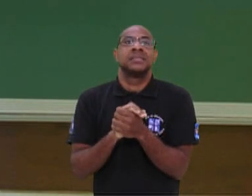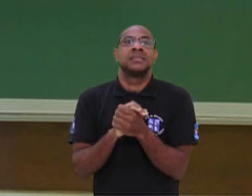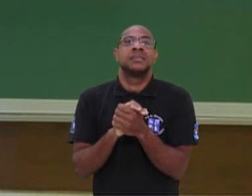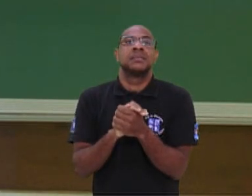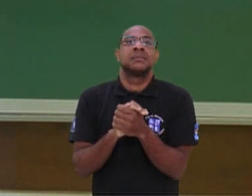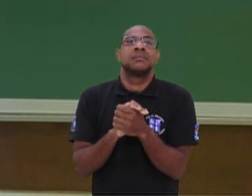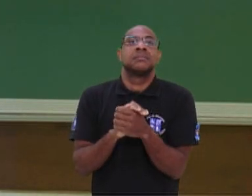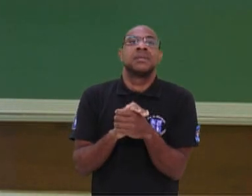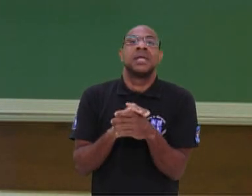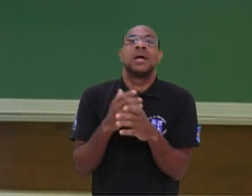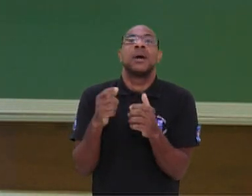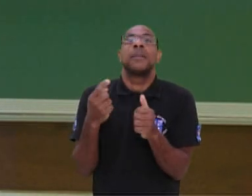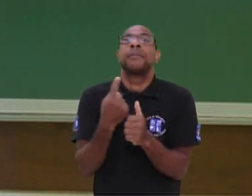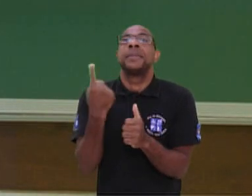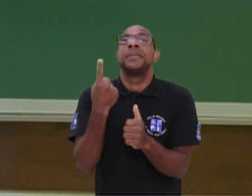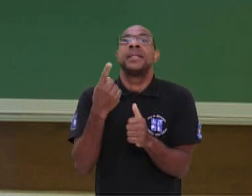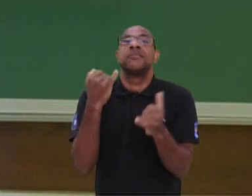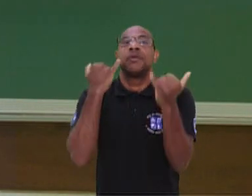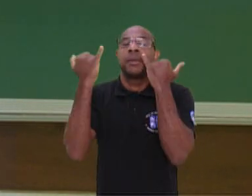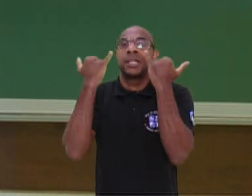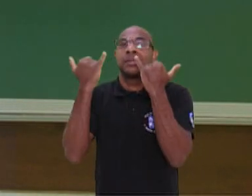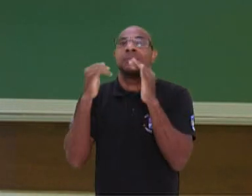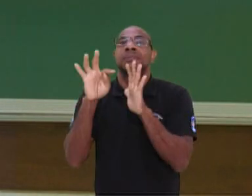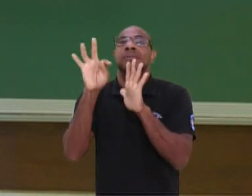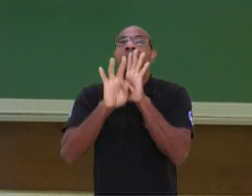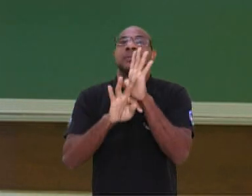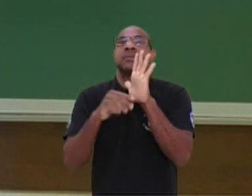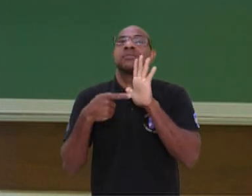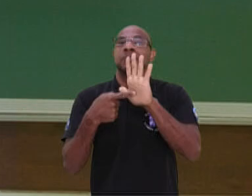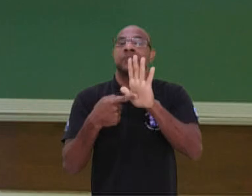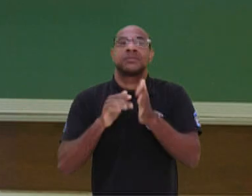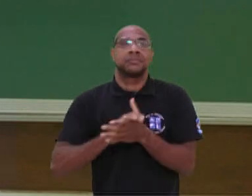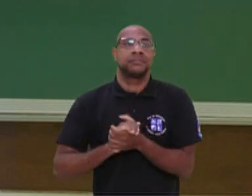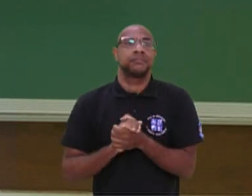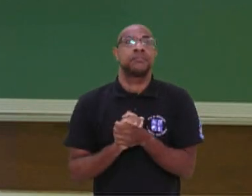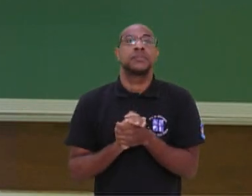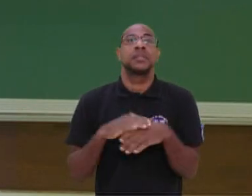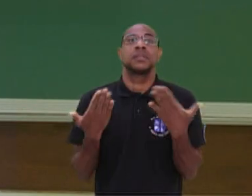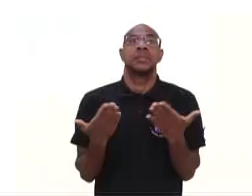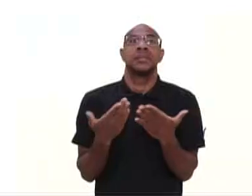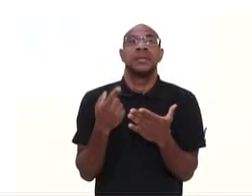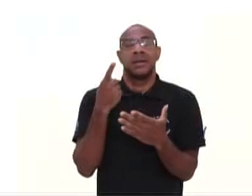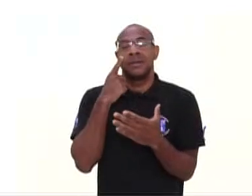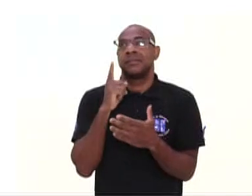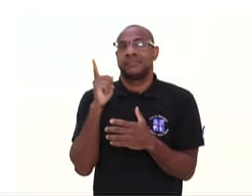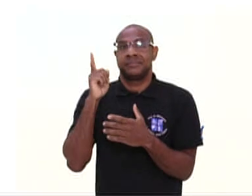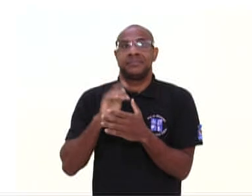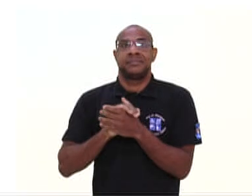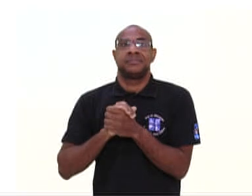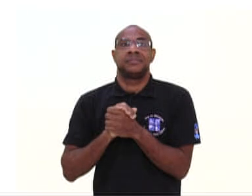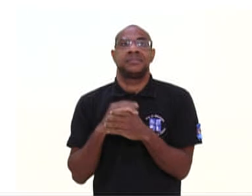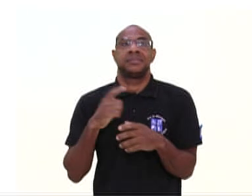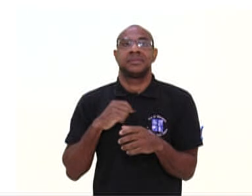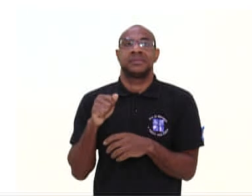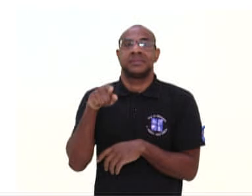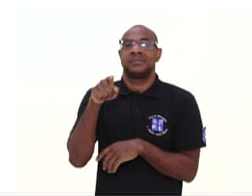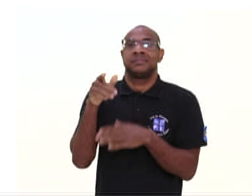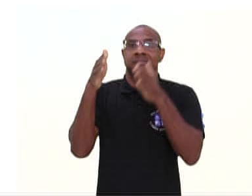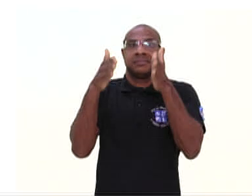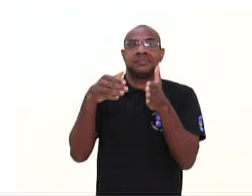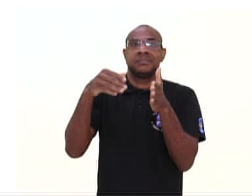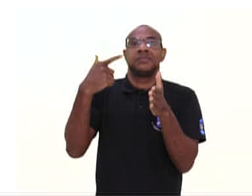primeira informação que o texto traz. Veja como os textos dialogam, né? Nós temos aqui à